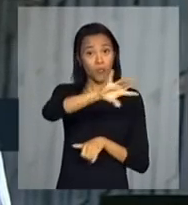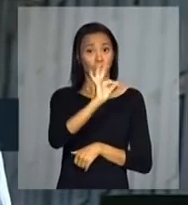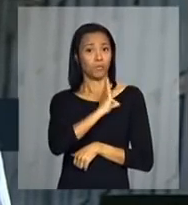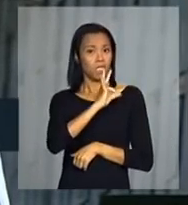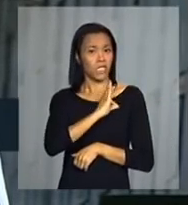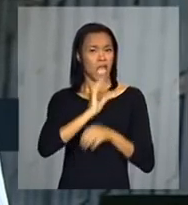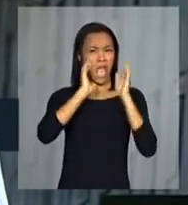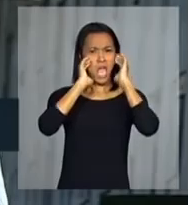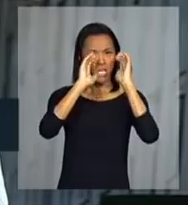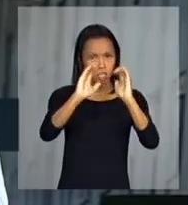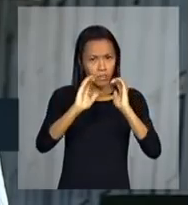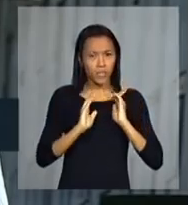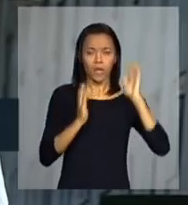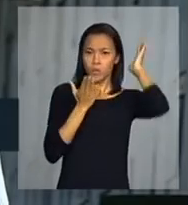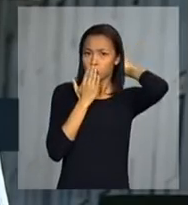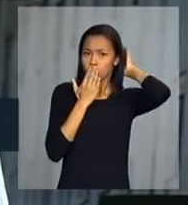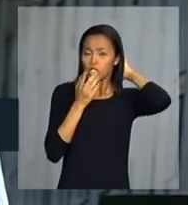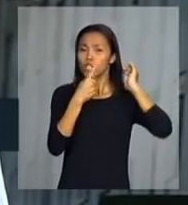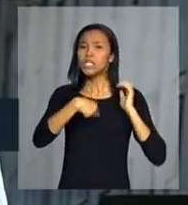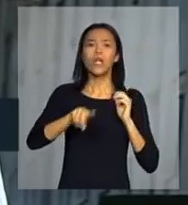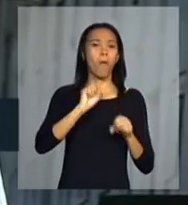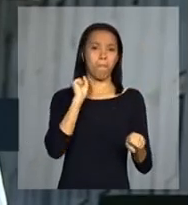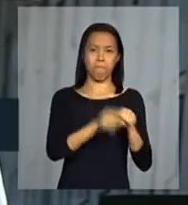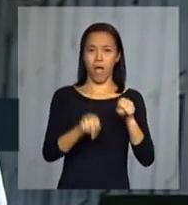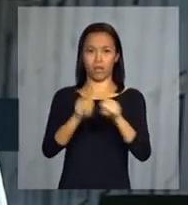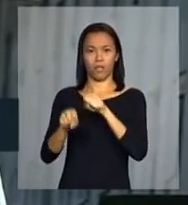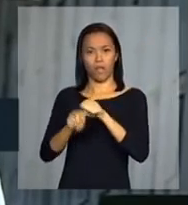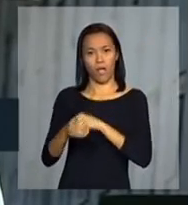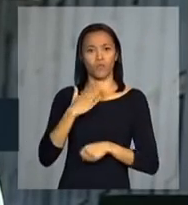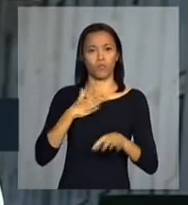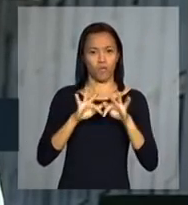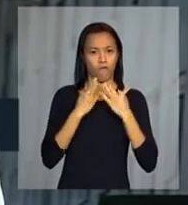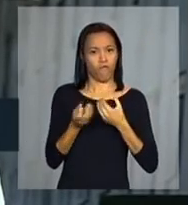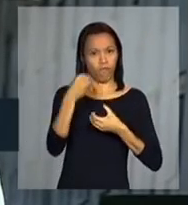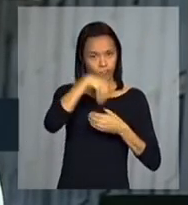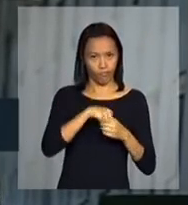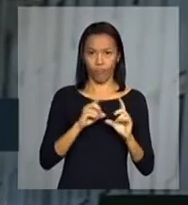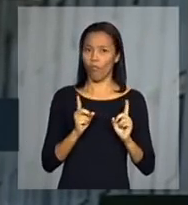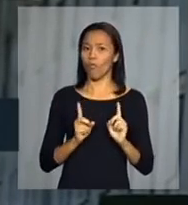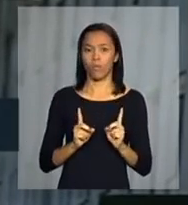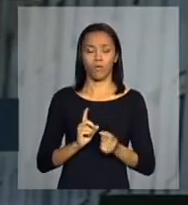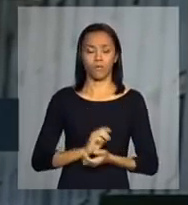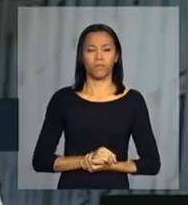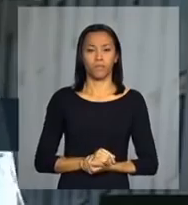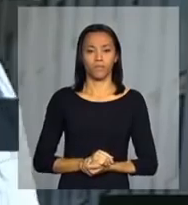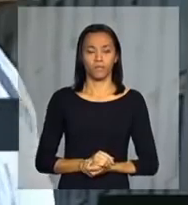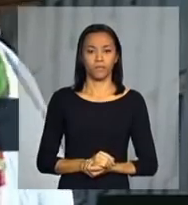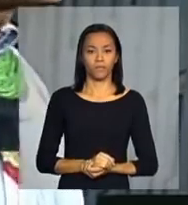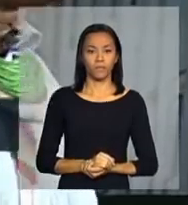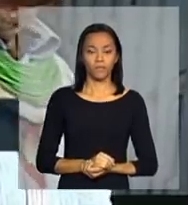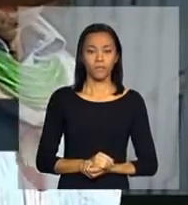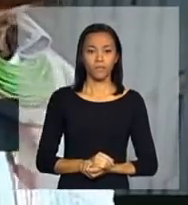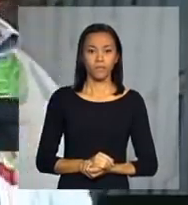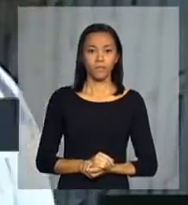não matar meus parentes. Isso que eu queria falar para o seu ministro. Também,